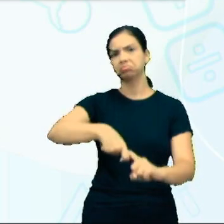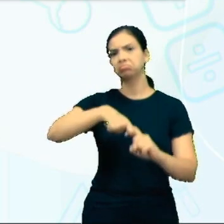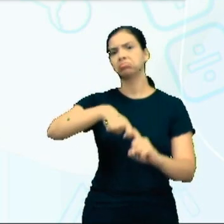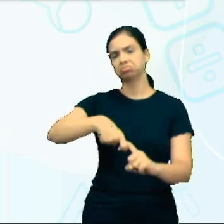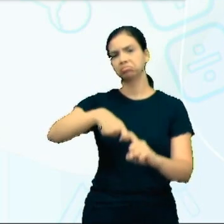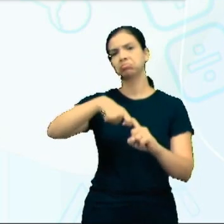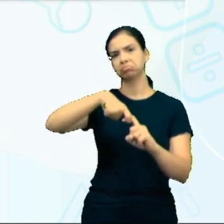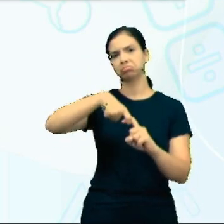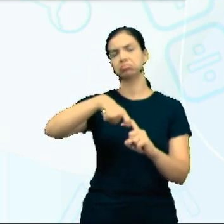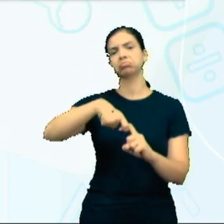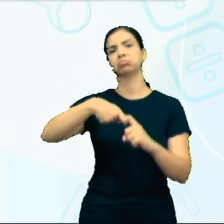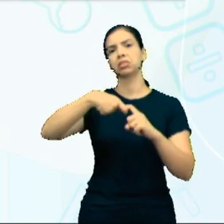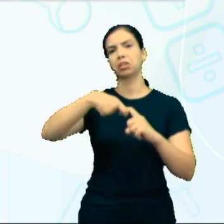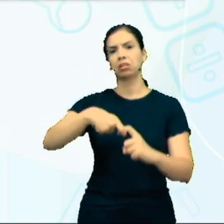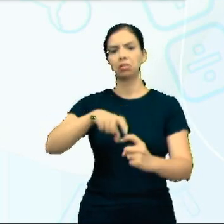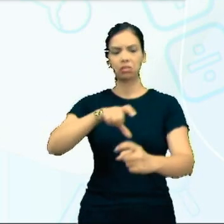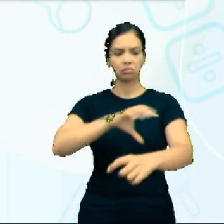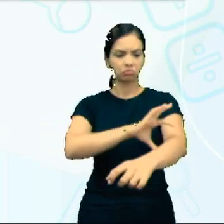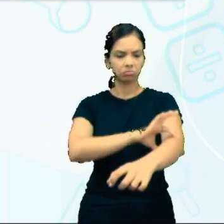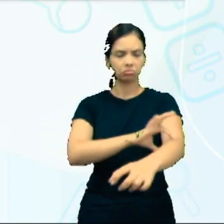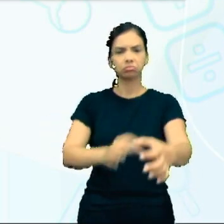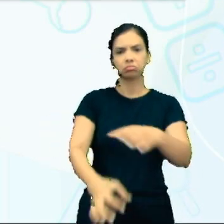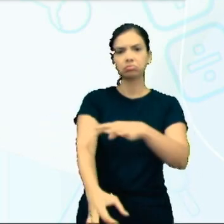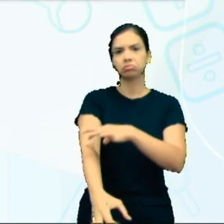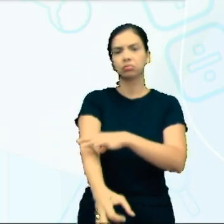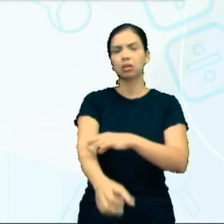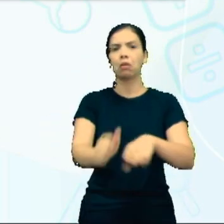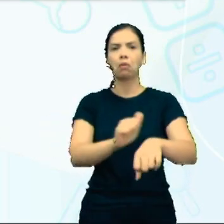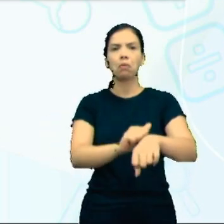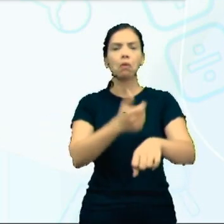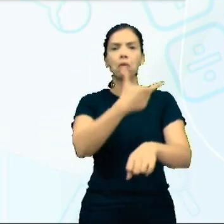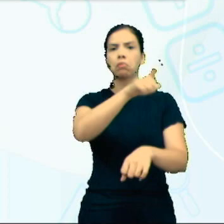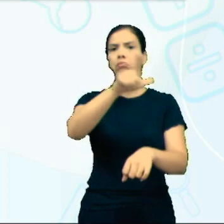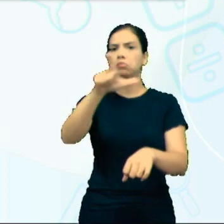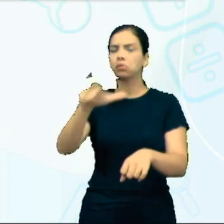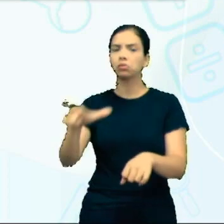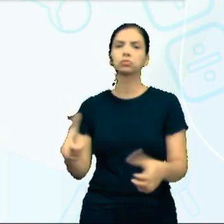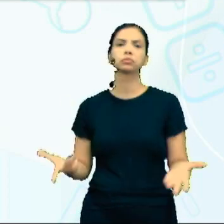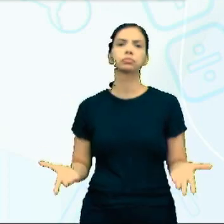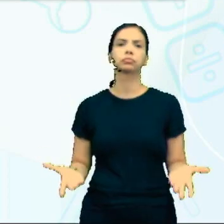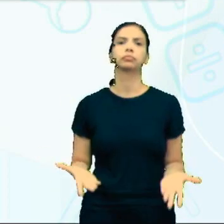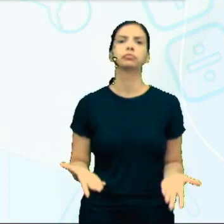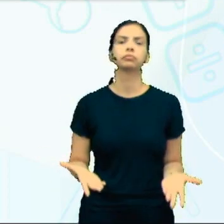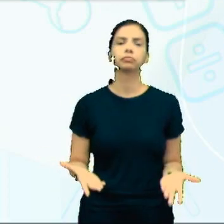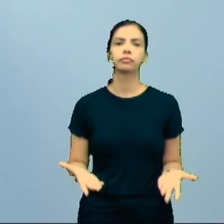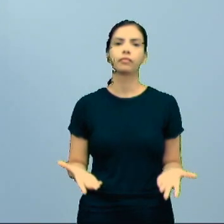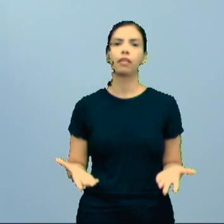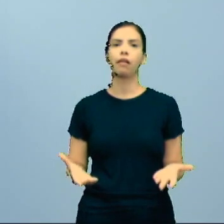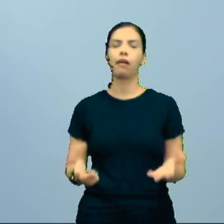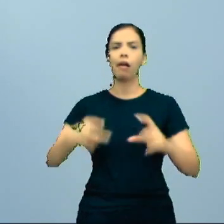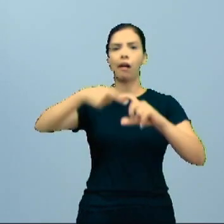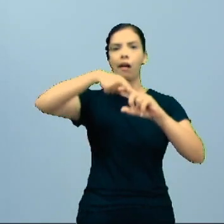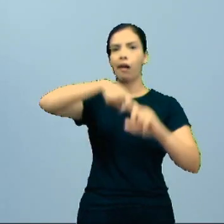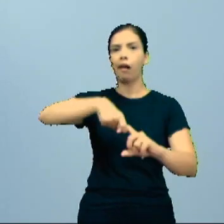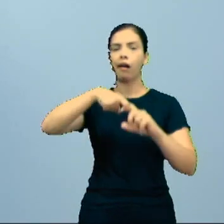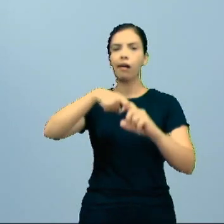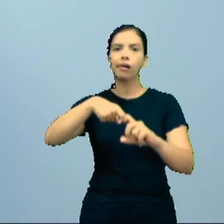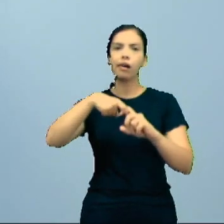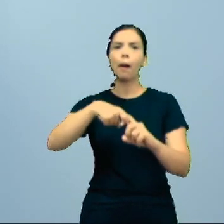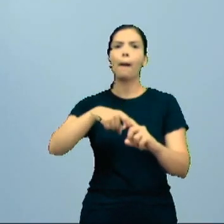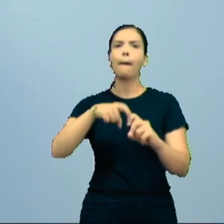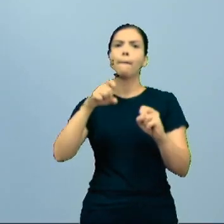nível. Lesões musculares, articulares, ósseas, entre outras. Geralmente, essas lesões são momentâneas